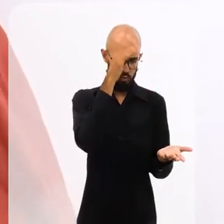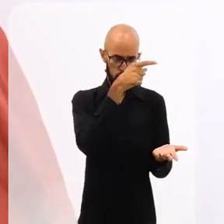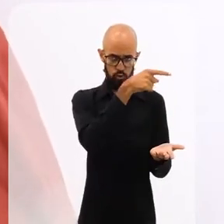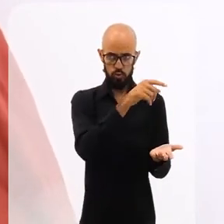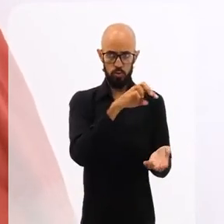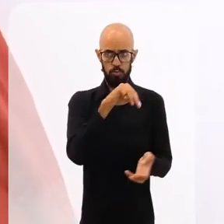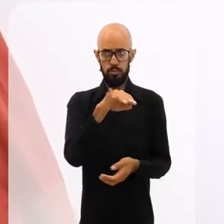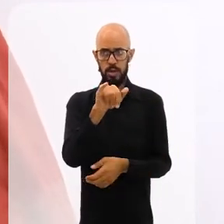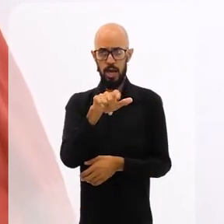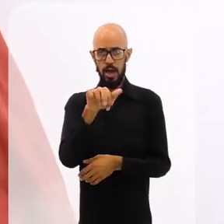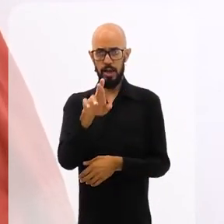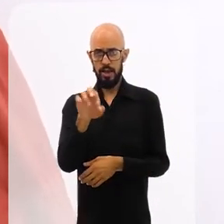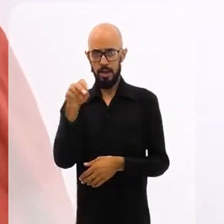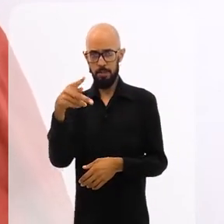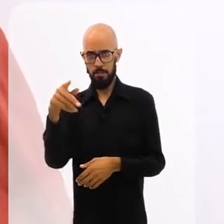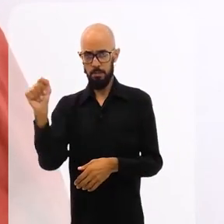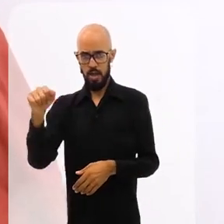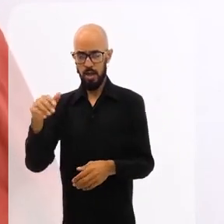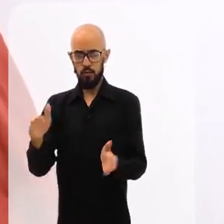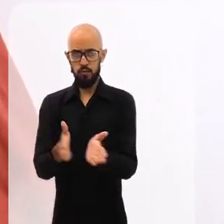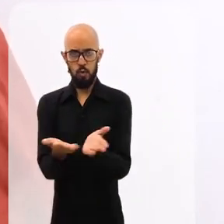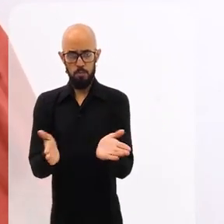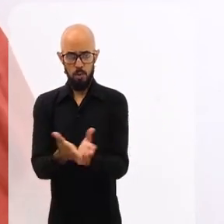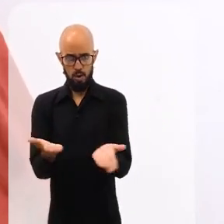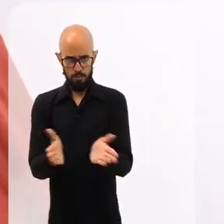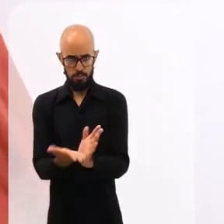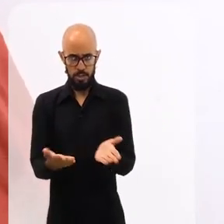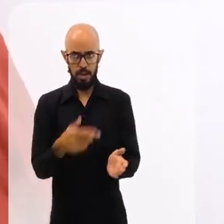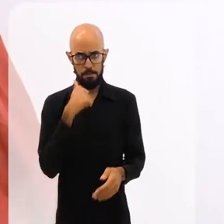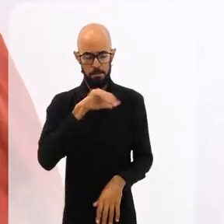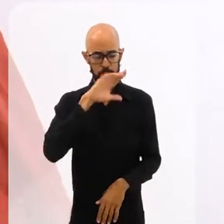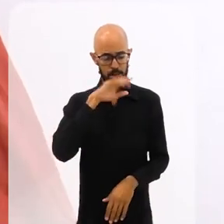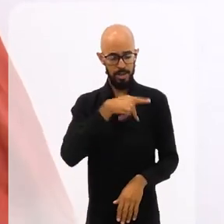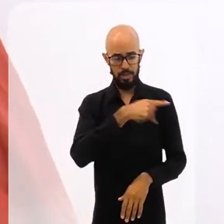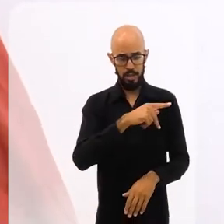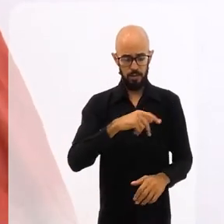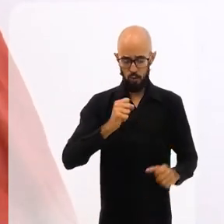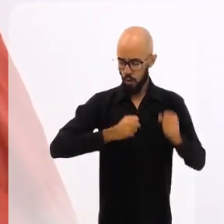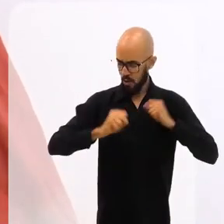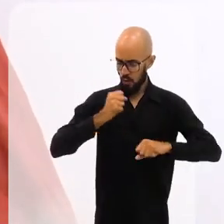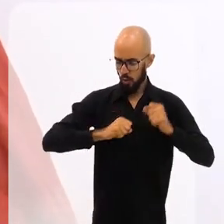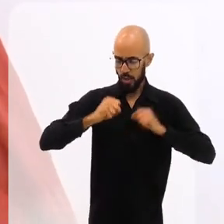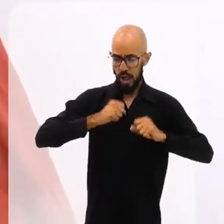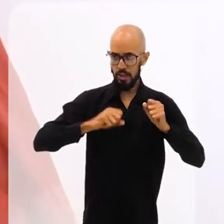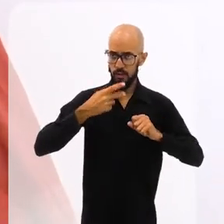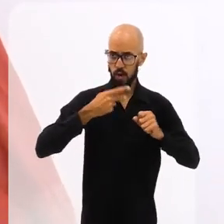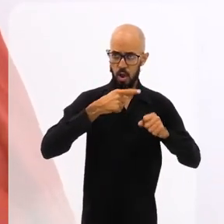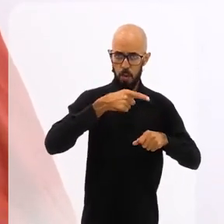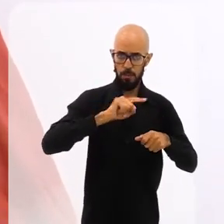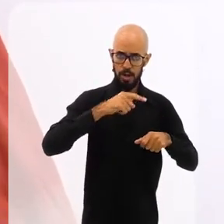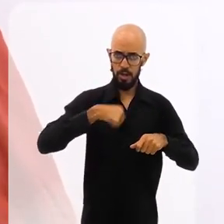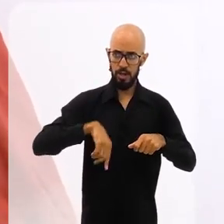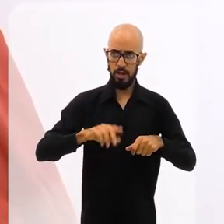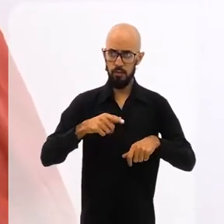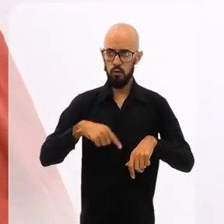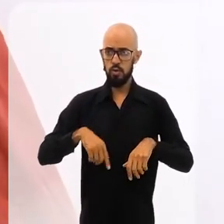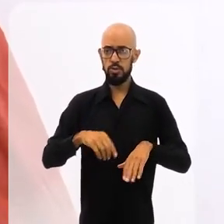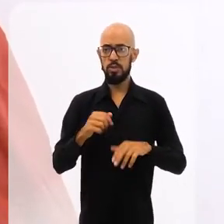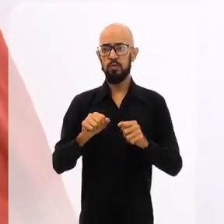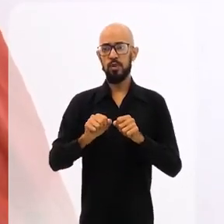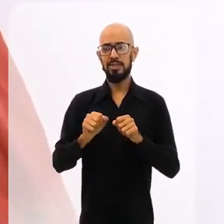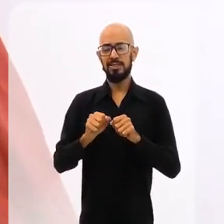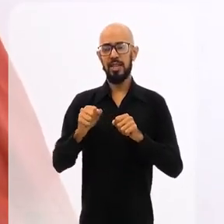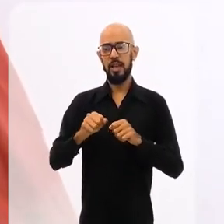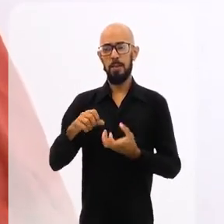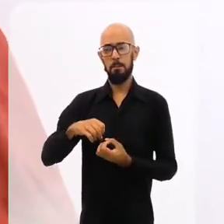deixou ele, o Milarepa, a mãe e a irmã na pobreza. E a mãe dele ficou muito revoltada e pediu para que ele fosse